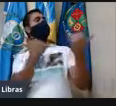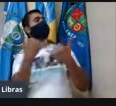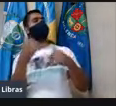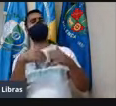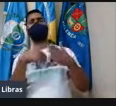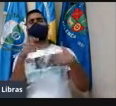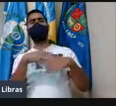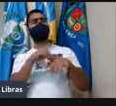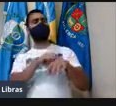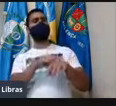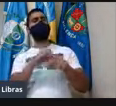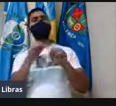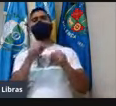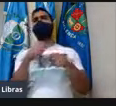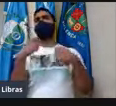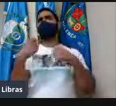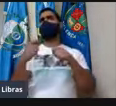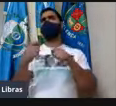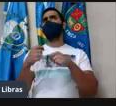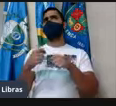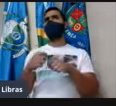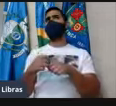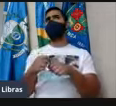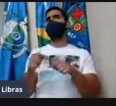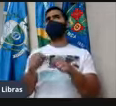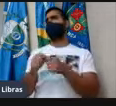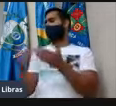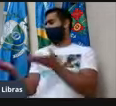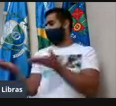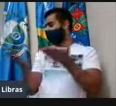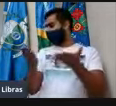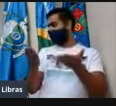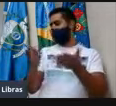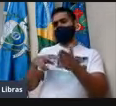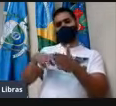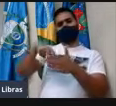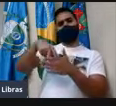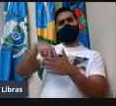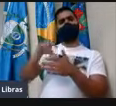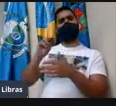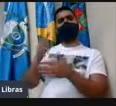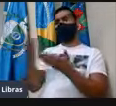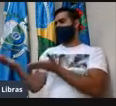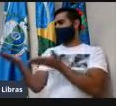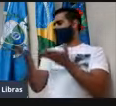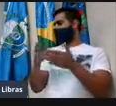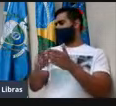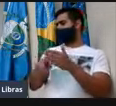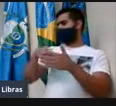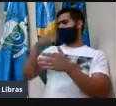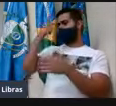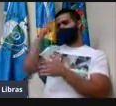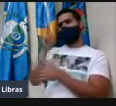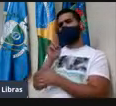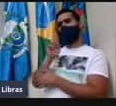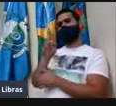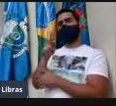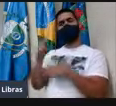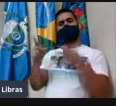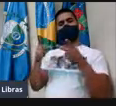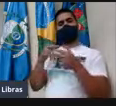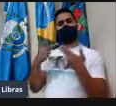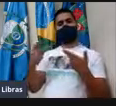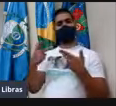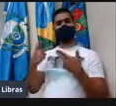que quiserem. Não precisa ser necessariamente no momento desse ou fazer uma convocação para que alguém venha falar.